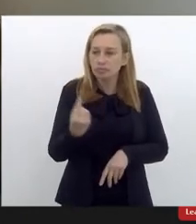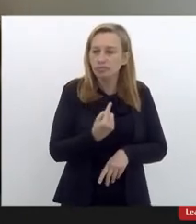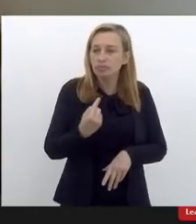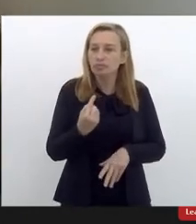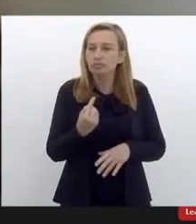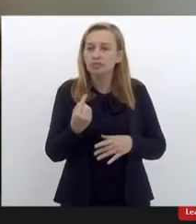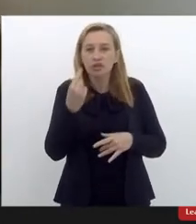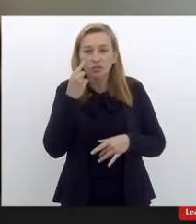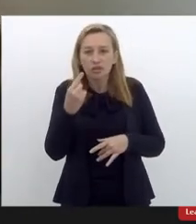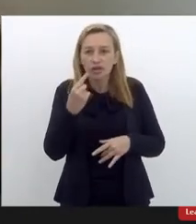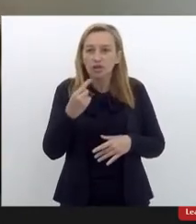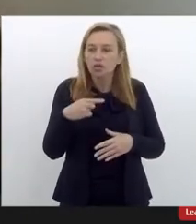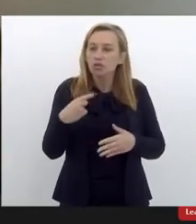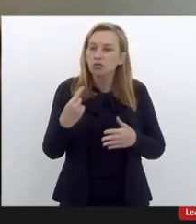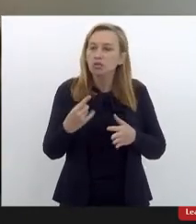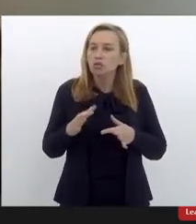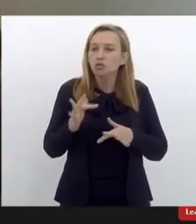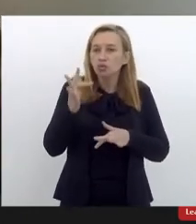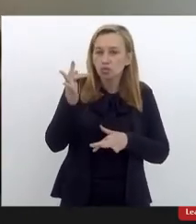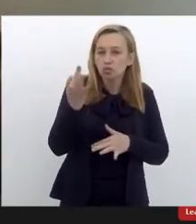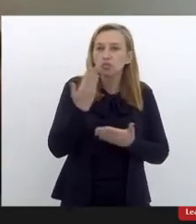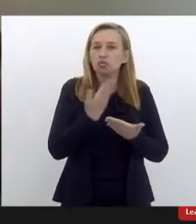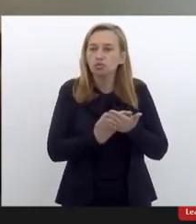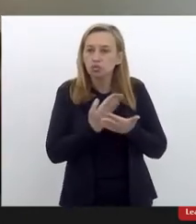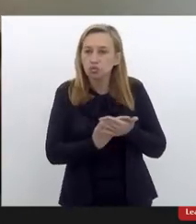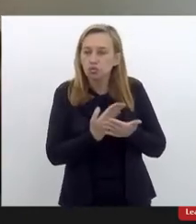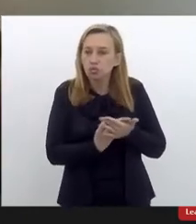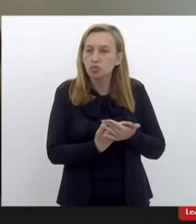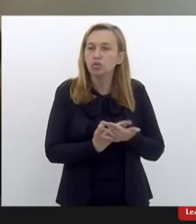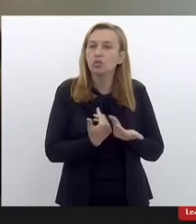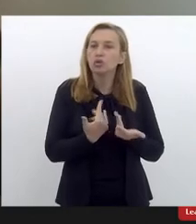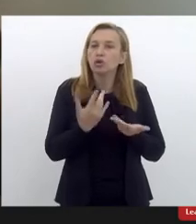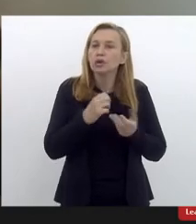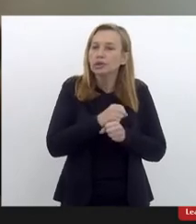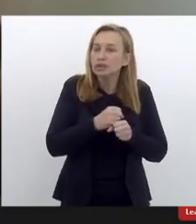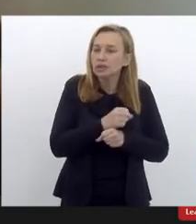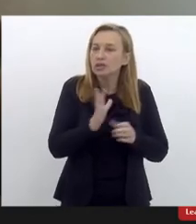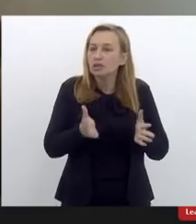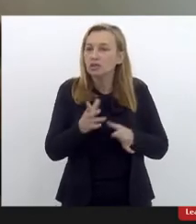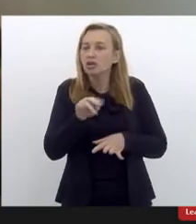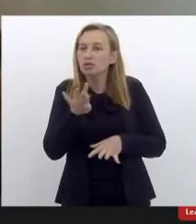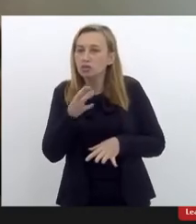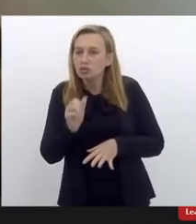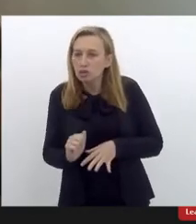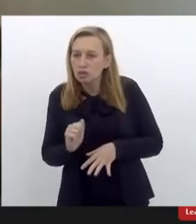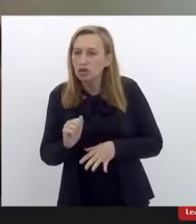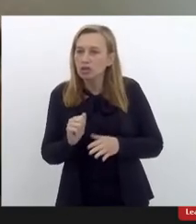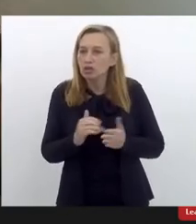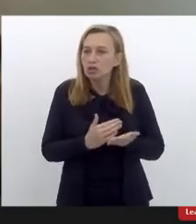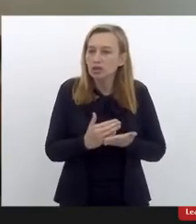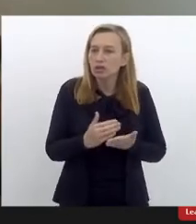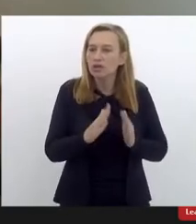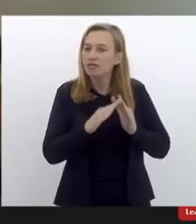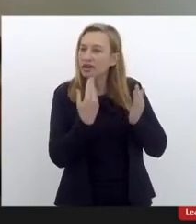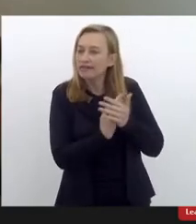definir nossos futuros objetos de auditoria, né, esse ano as auditorias que estão em curso, né, a FATEC